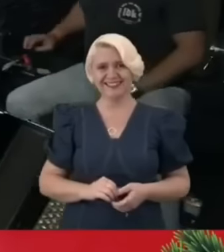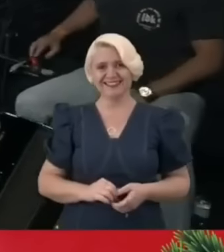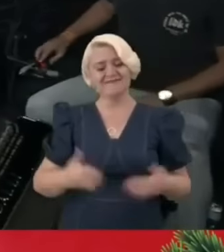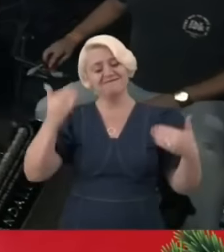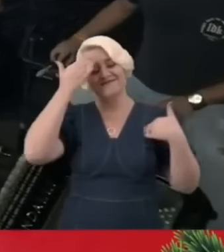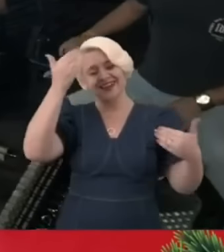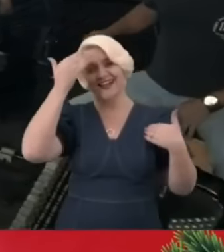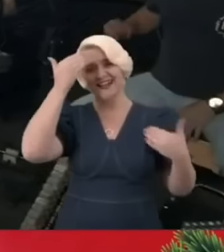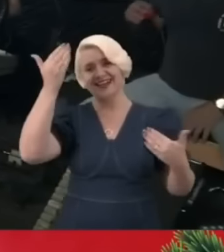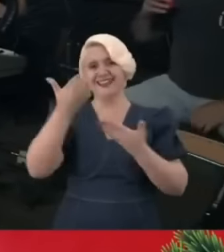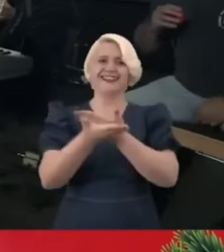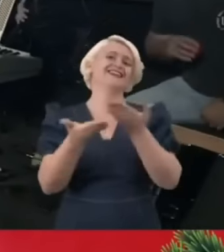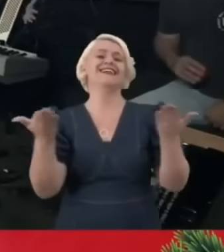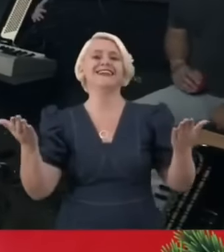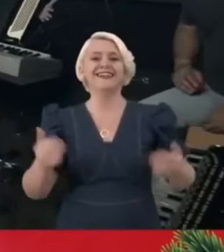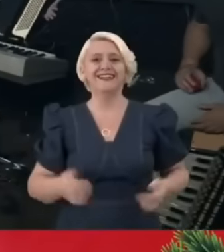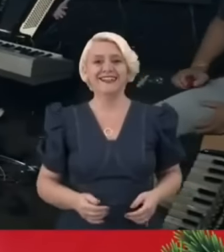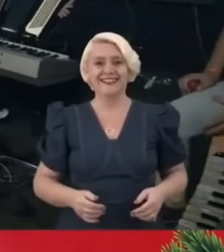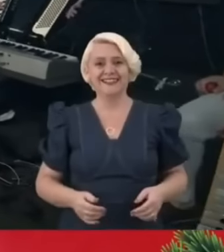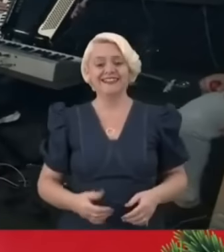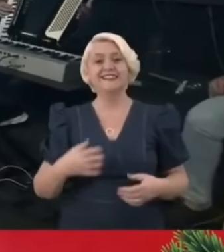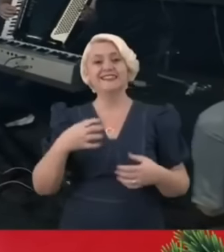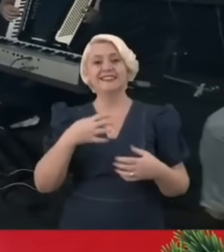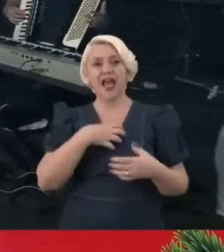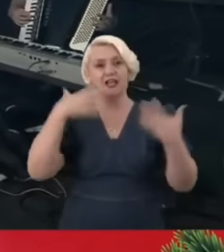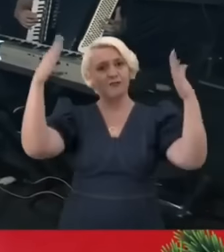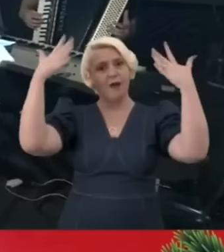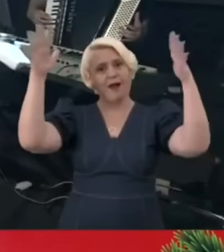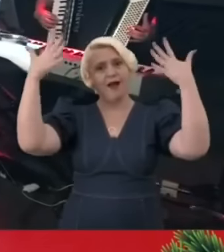Obrigado, gente. A gente se sente aplaudido.